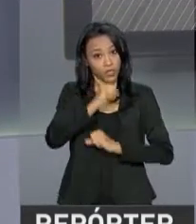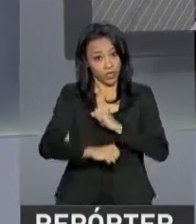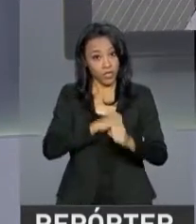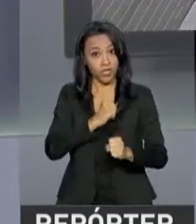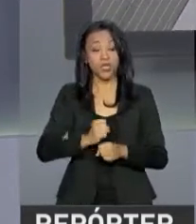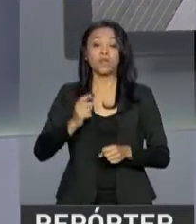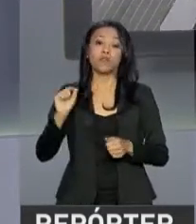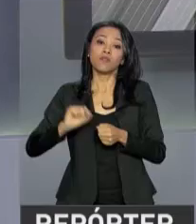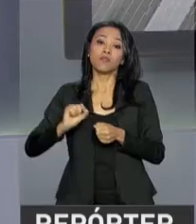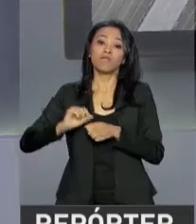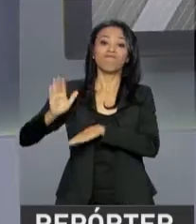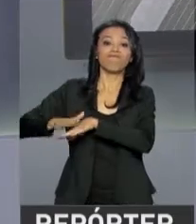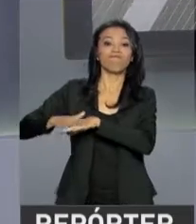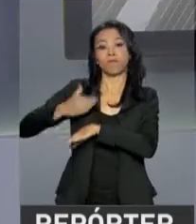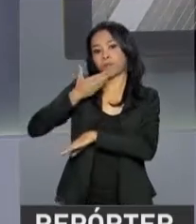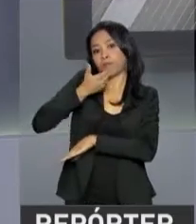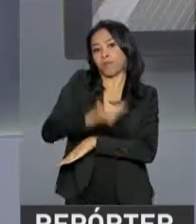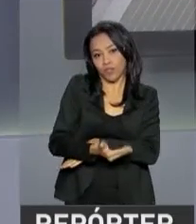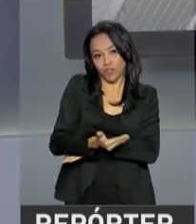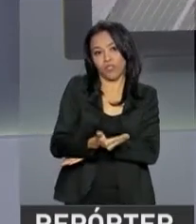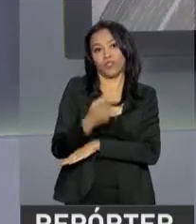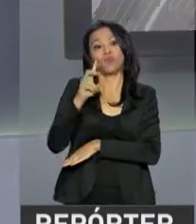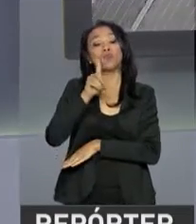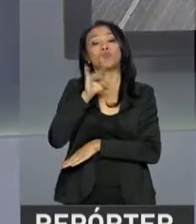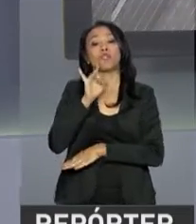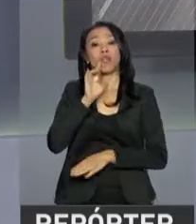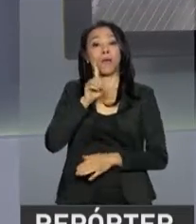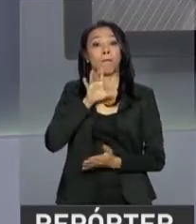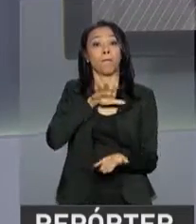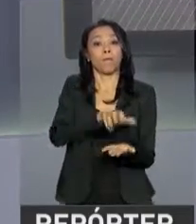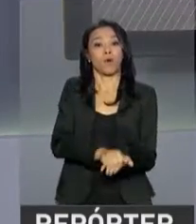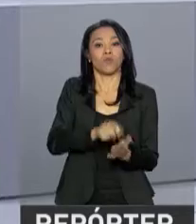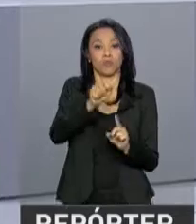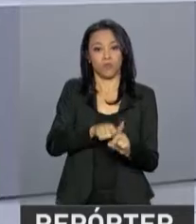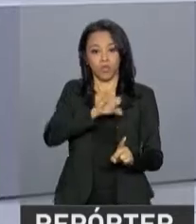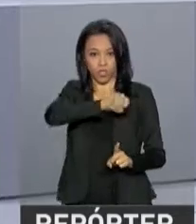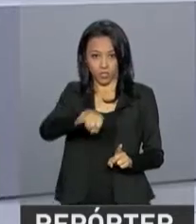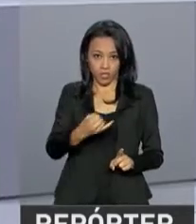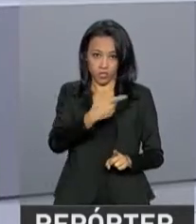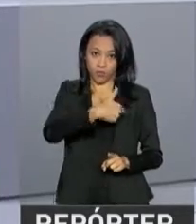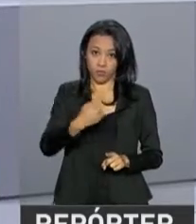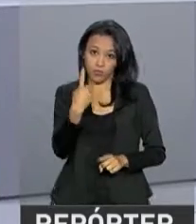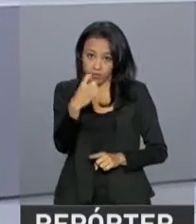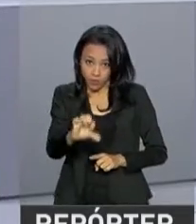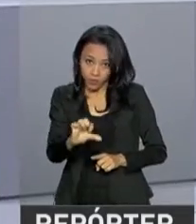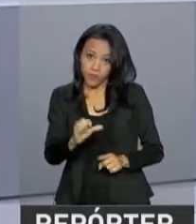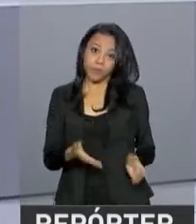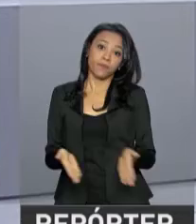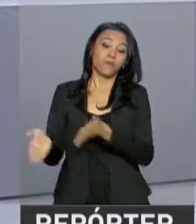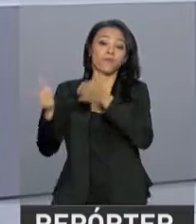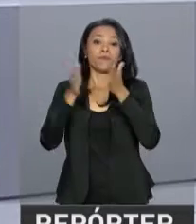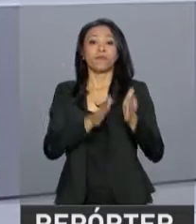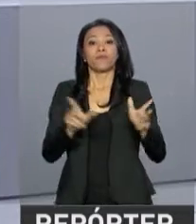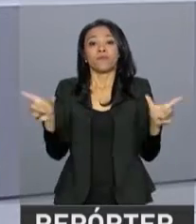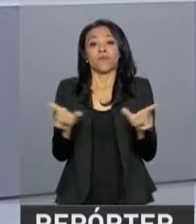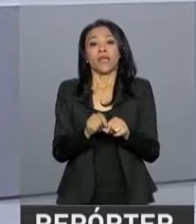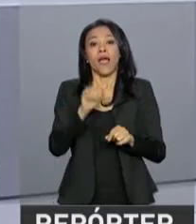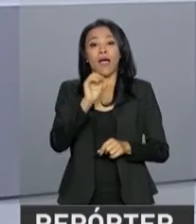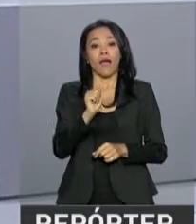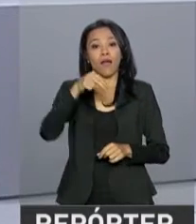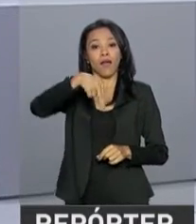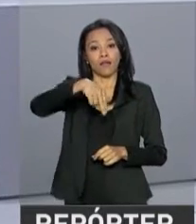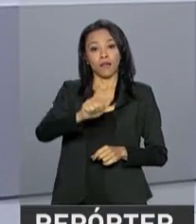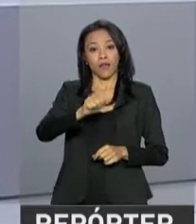de renovação do prazo a partir da posse em janeiro de 2019 a agência nacional de aviação civil anac